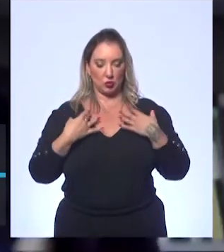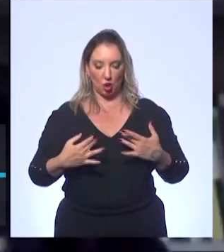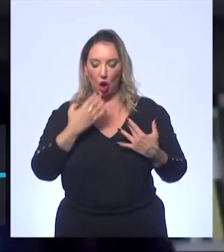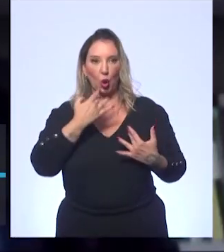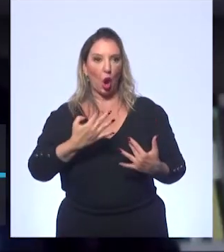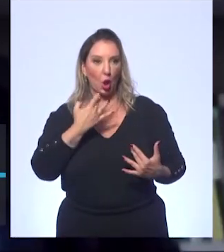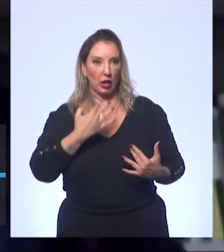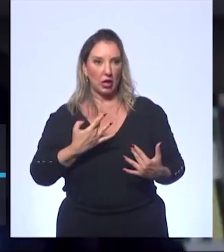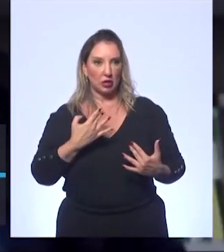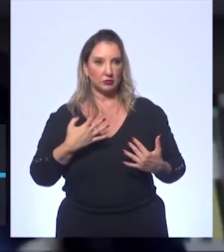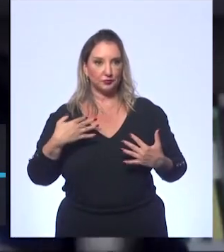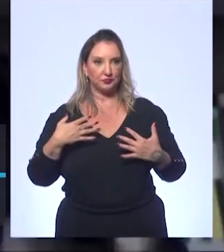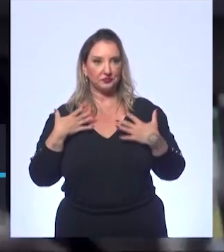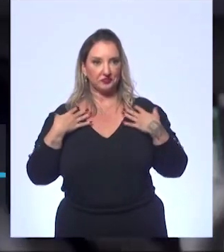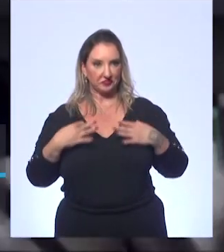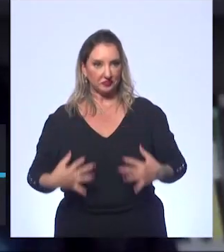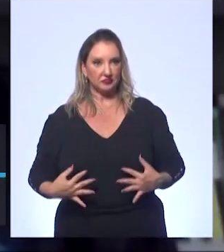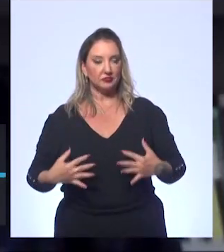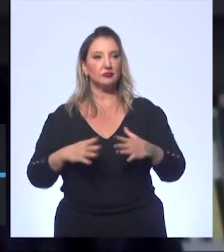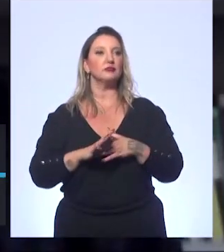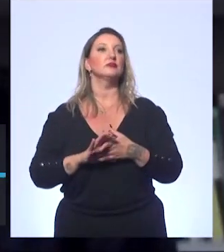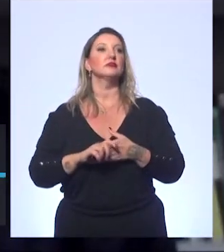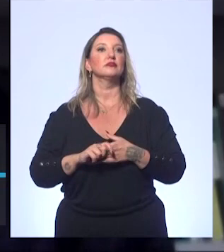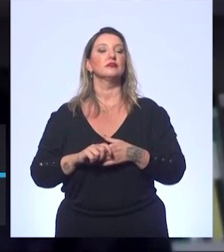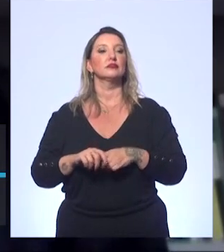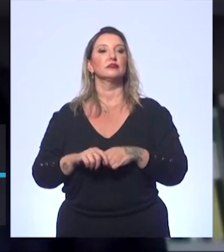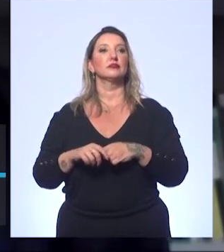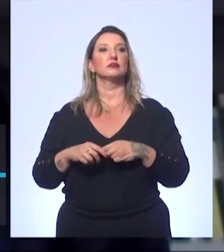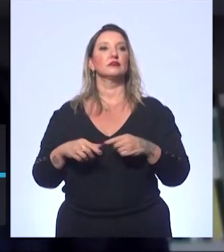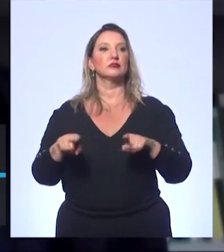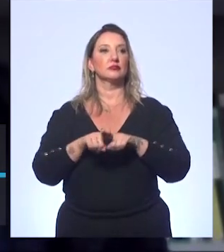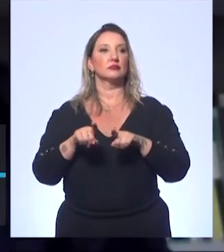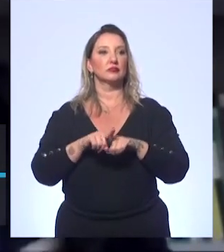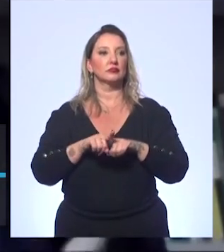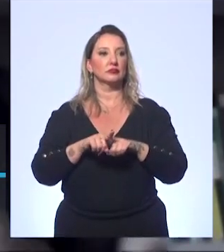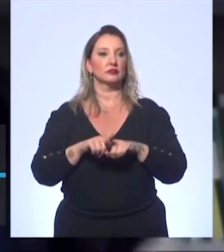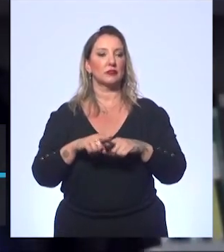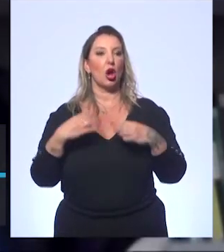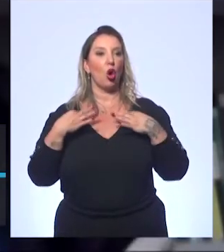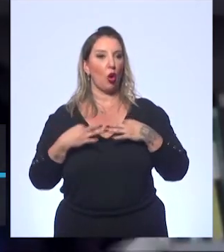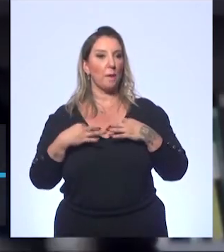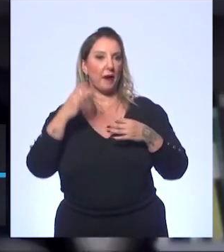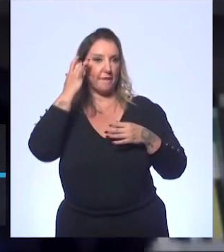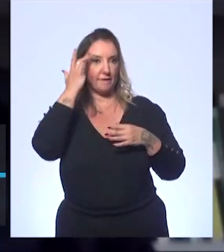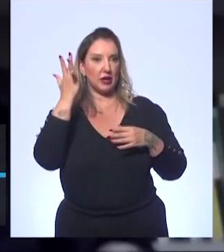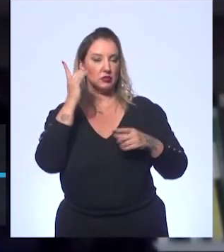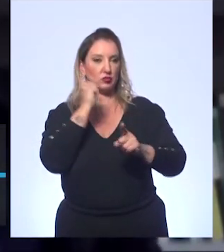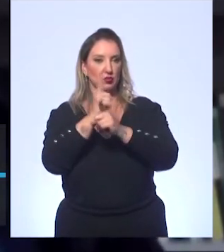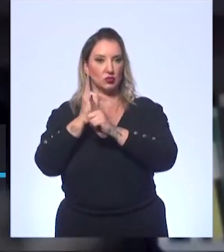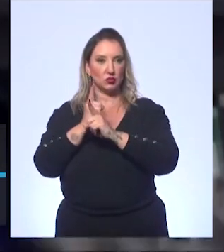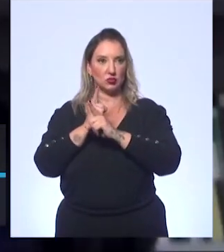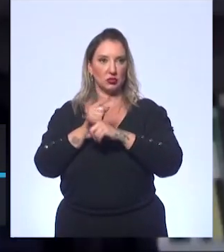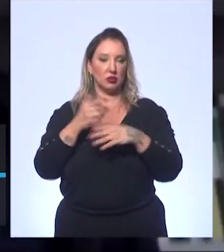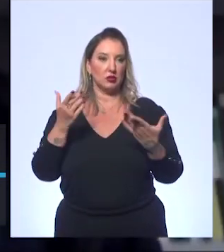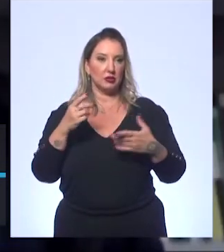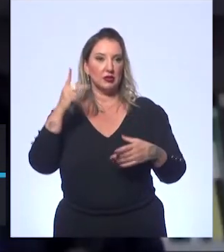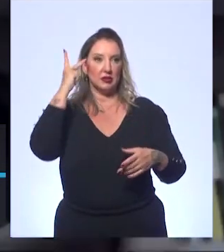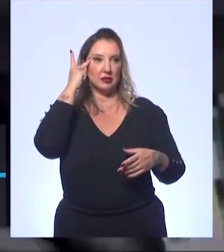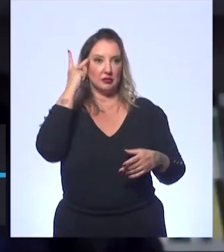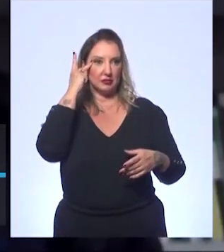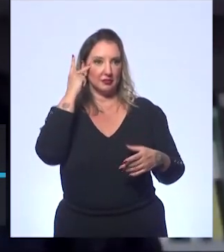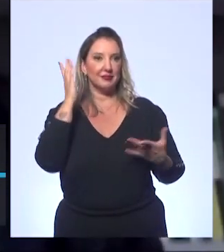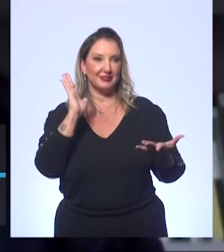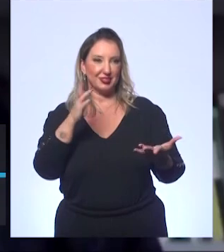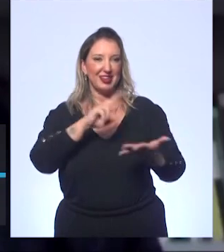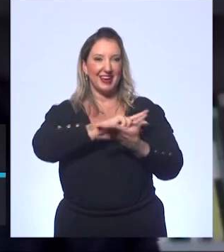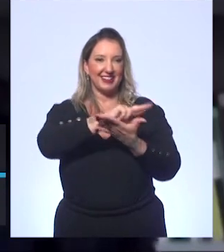coloridos. Até não é difícil encontrar esse tipo de capulana, esse tipo de roupa, esse tipo de tecido. São Paulo é a expressão